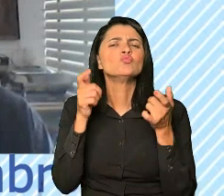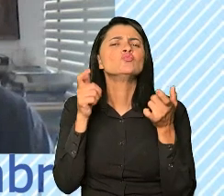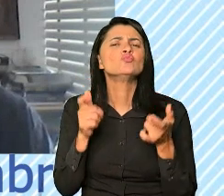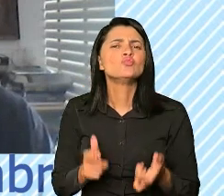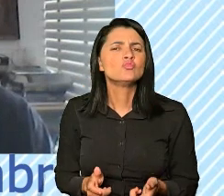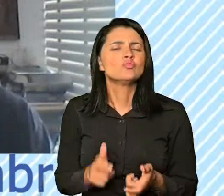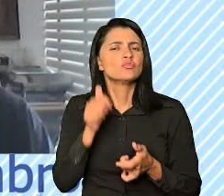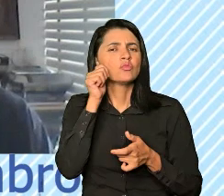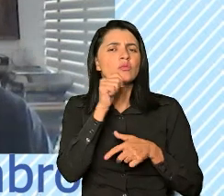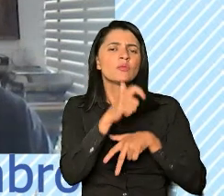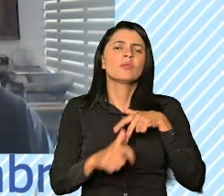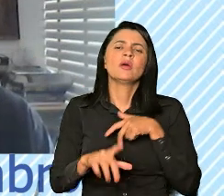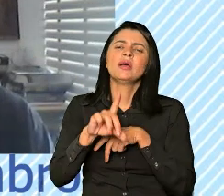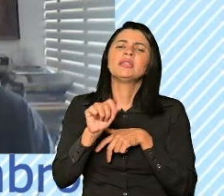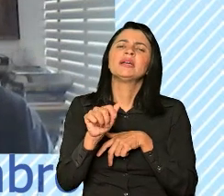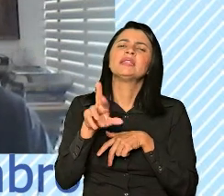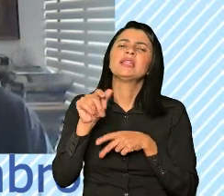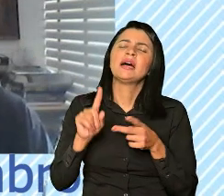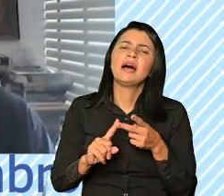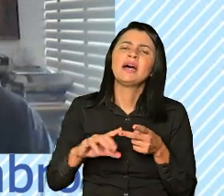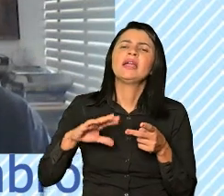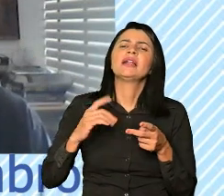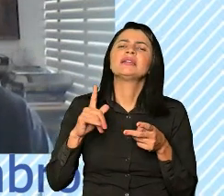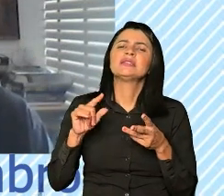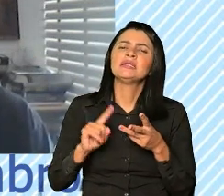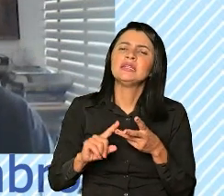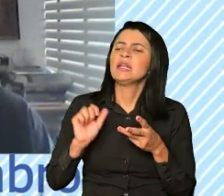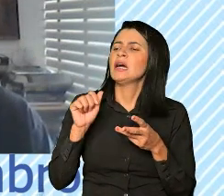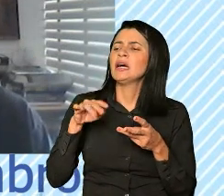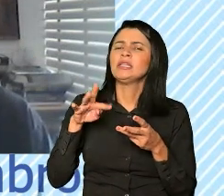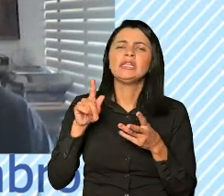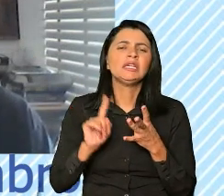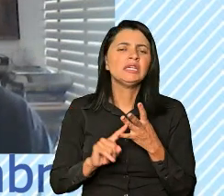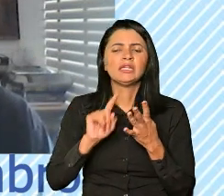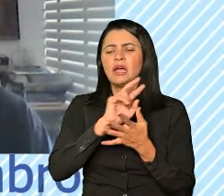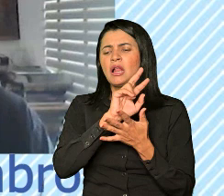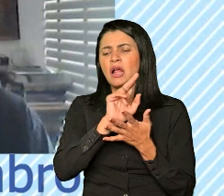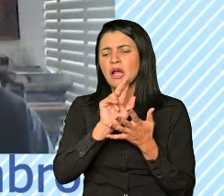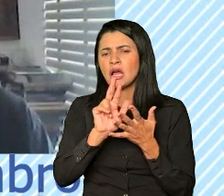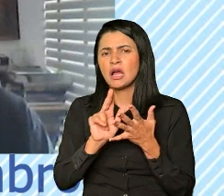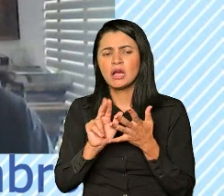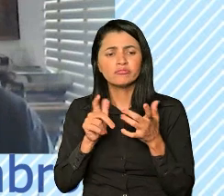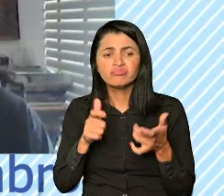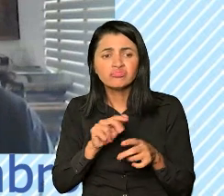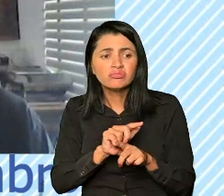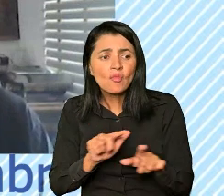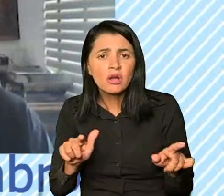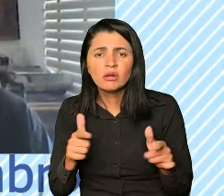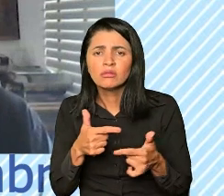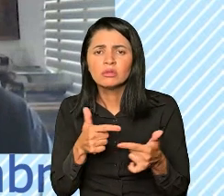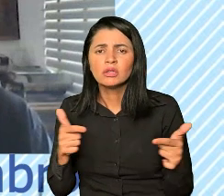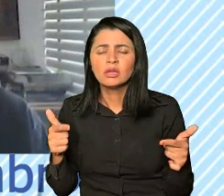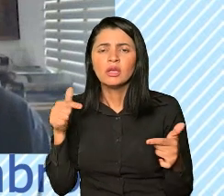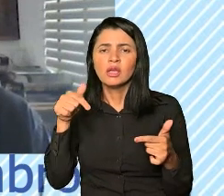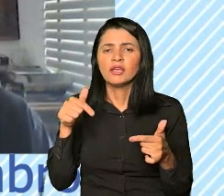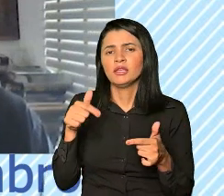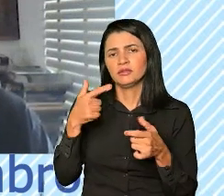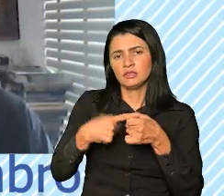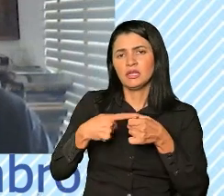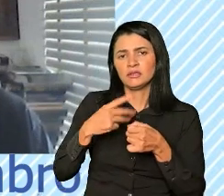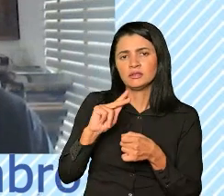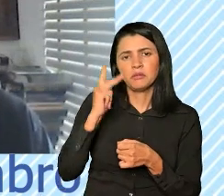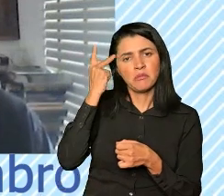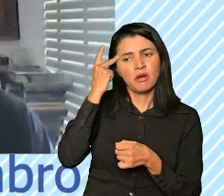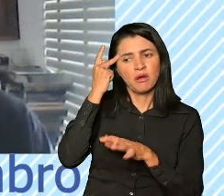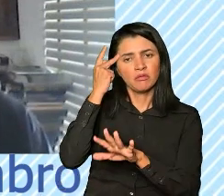nossas Dandaras, Tarsilas, Clarices, Anitas? Não estão, né? Aqui, eu estou na cidade de São Paulo, eu